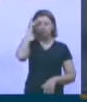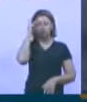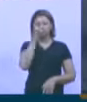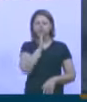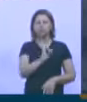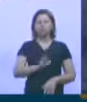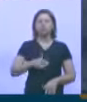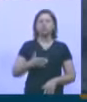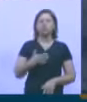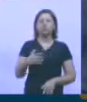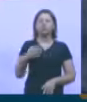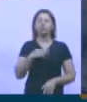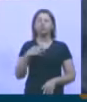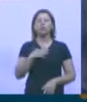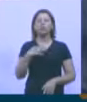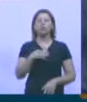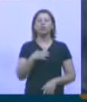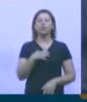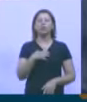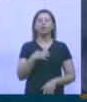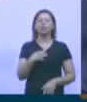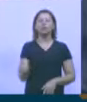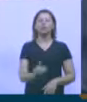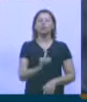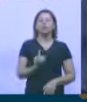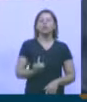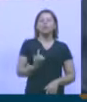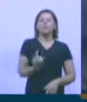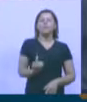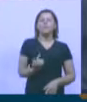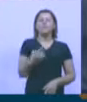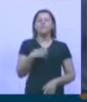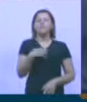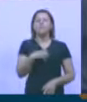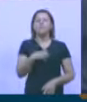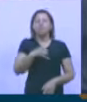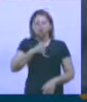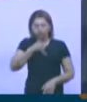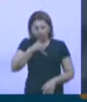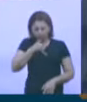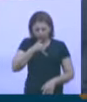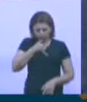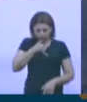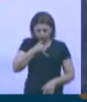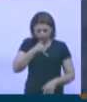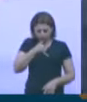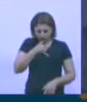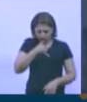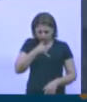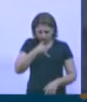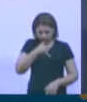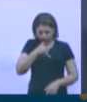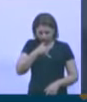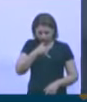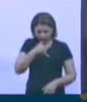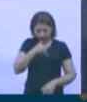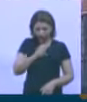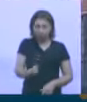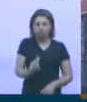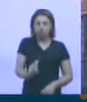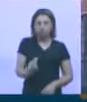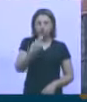que quando ela está sozinha, ela se sente muito triste. Or I feel very, very angry. Ou